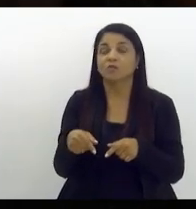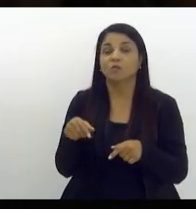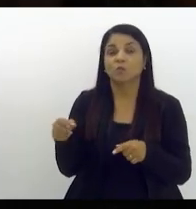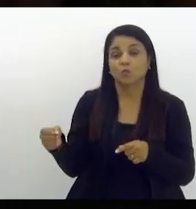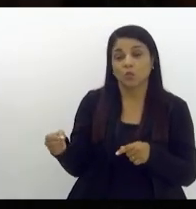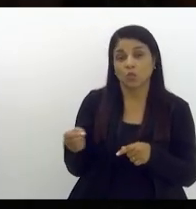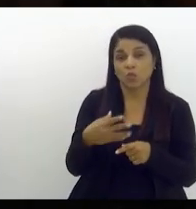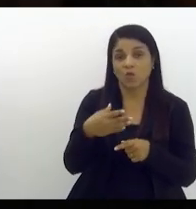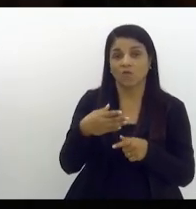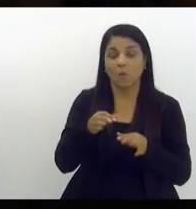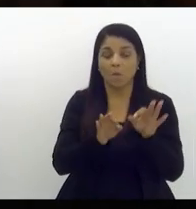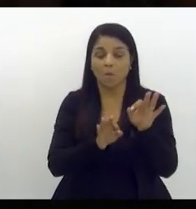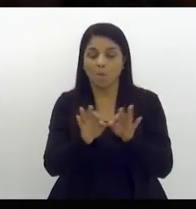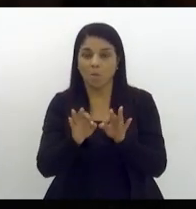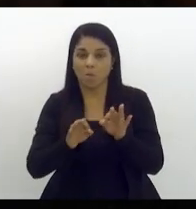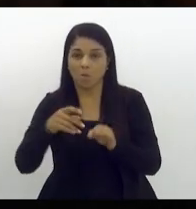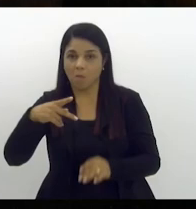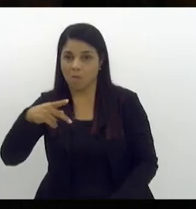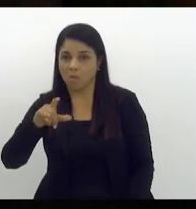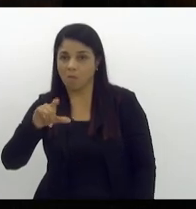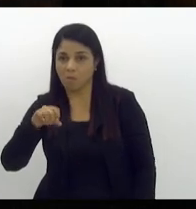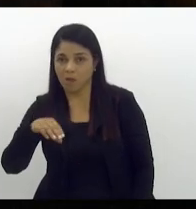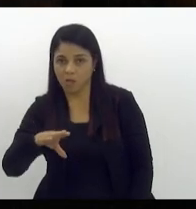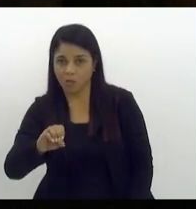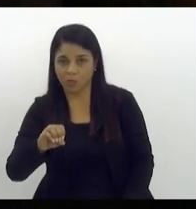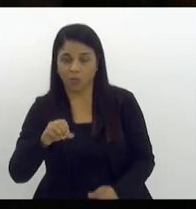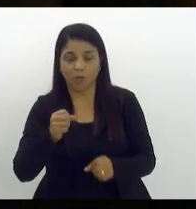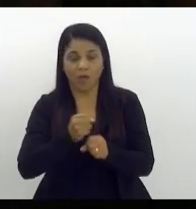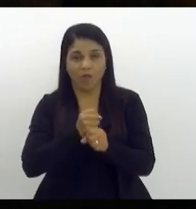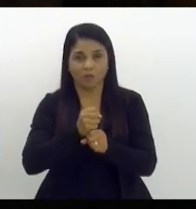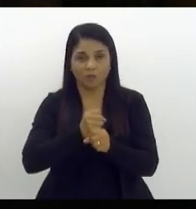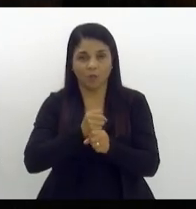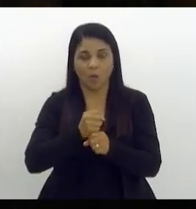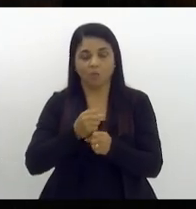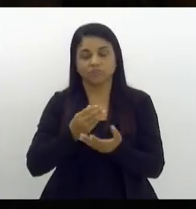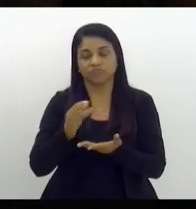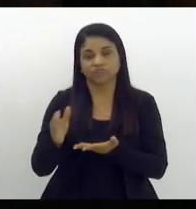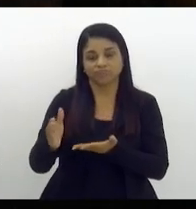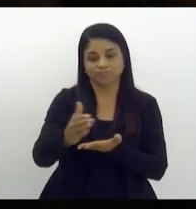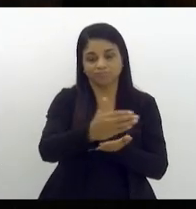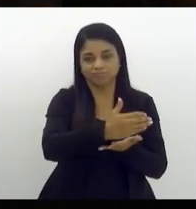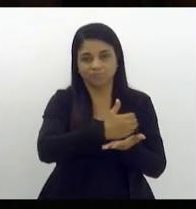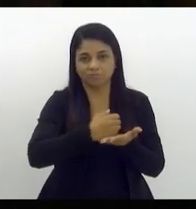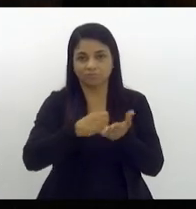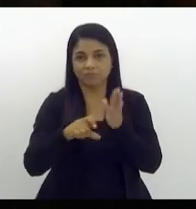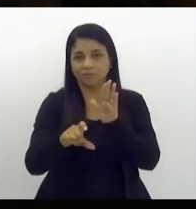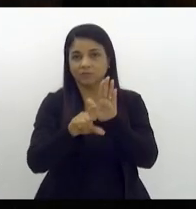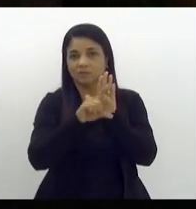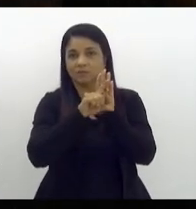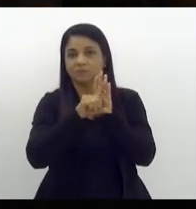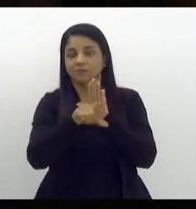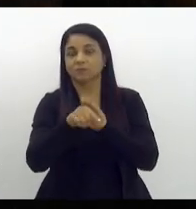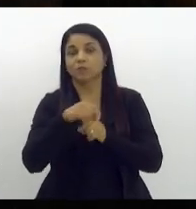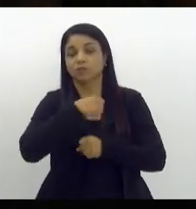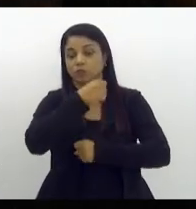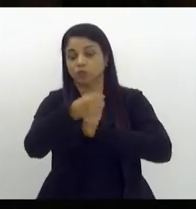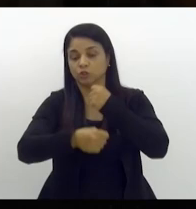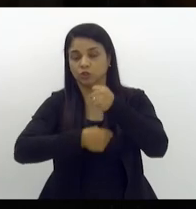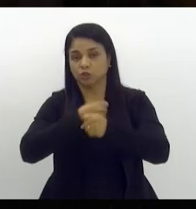plurianual e o projeto de lei orçamentária para 2024. Vamos verificar o que